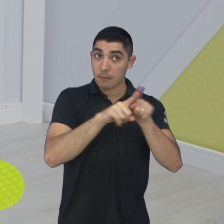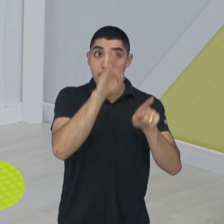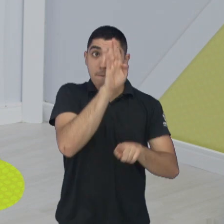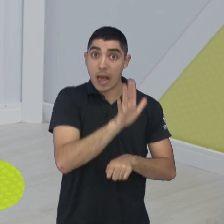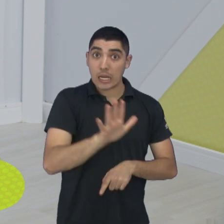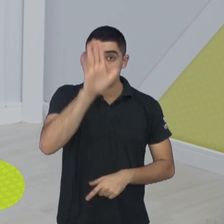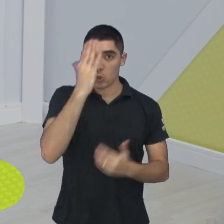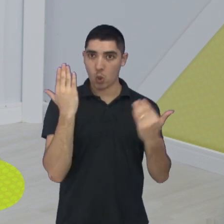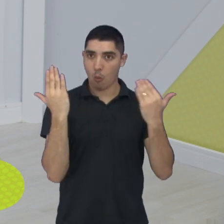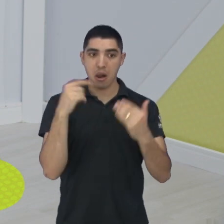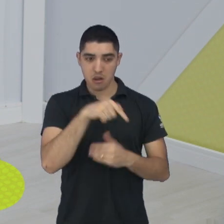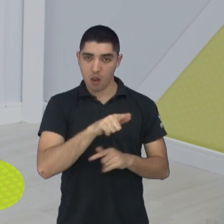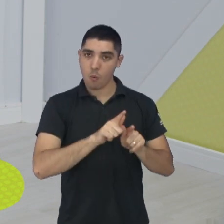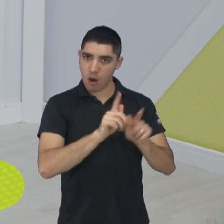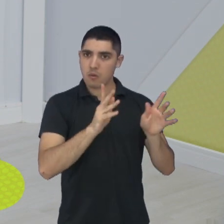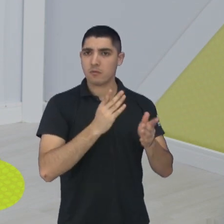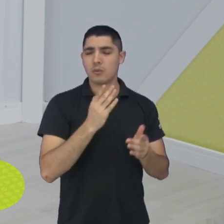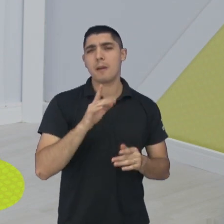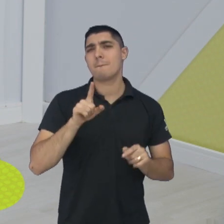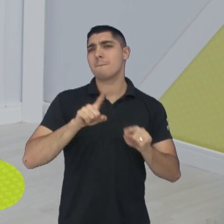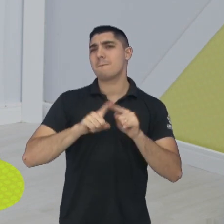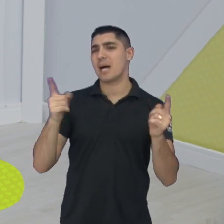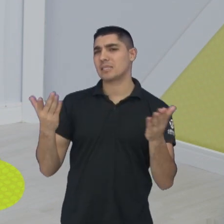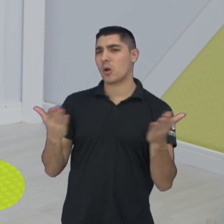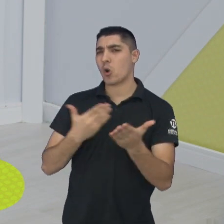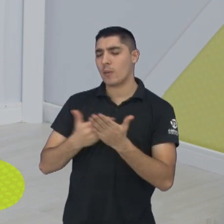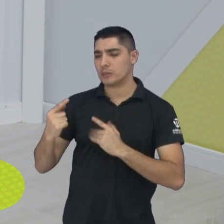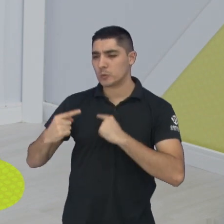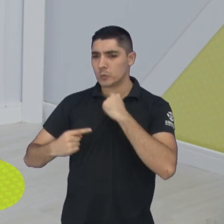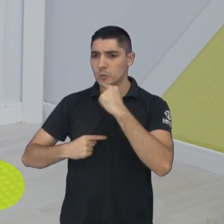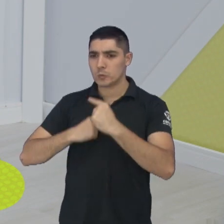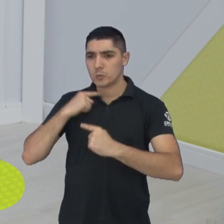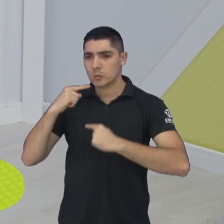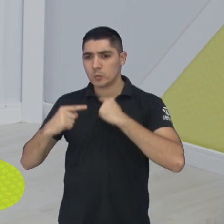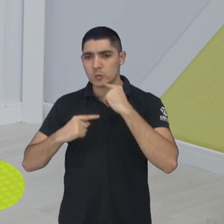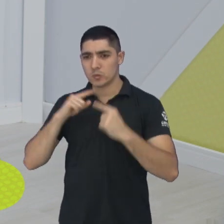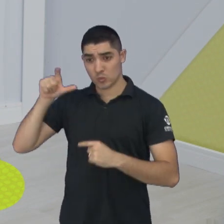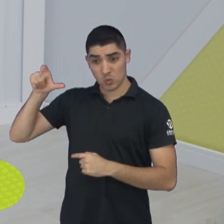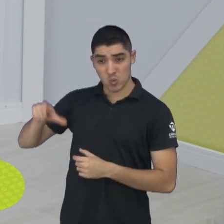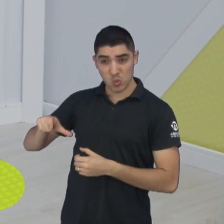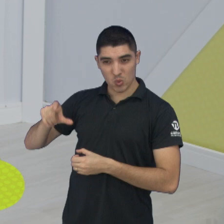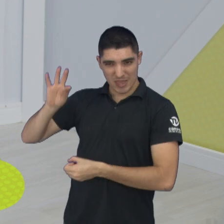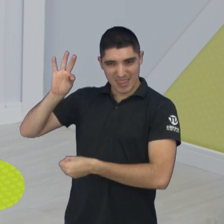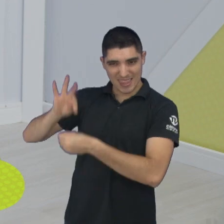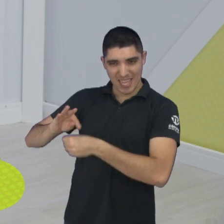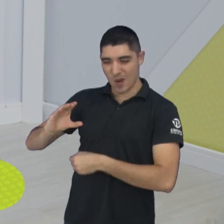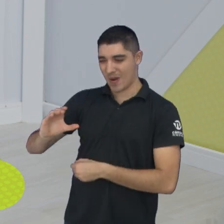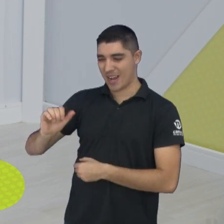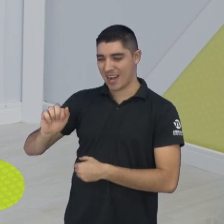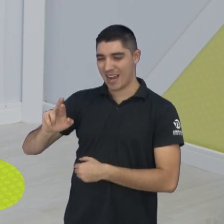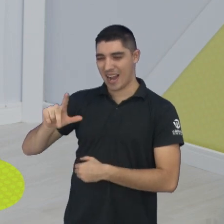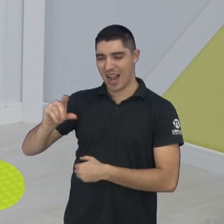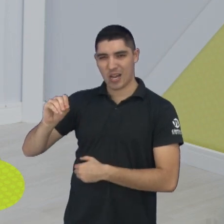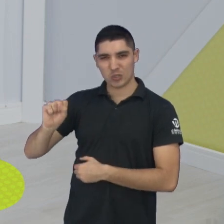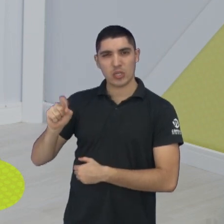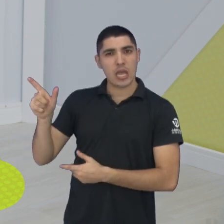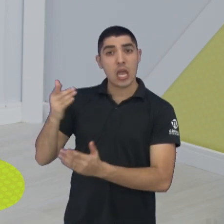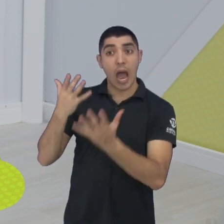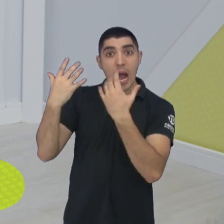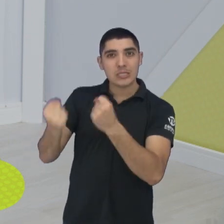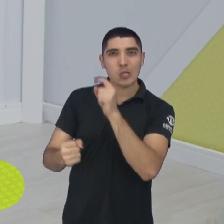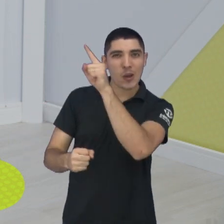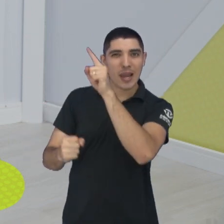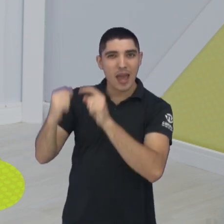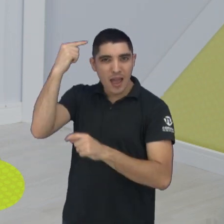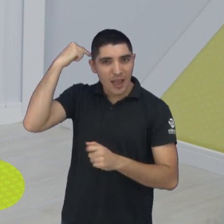Só que aí já começa aqueles questionamentos. Será que o fato do Schwank, por exemplo, ter aceitado o convite lá no México, será